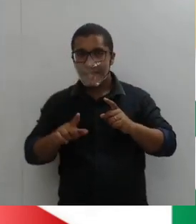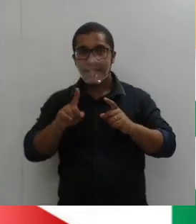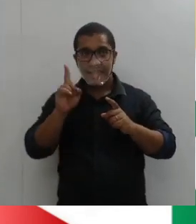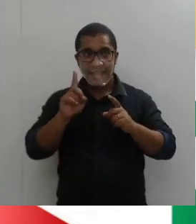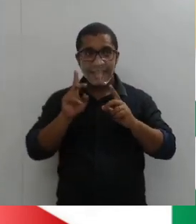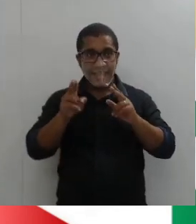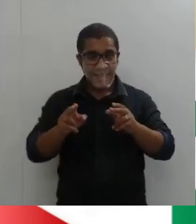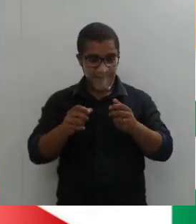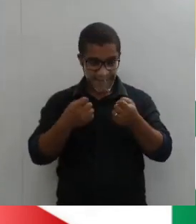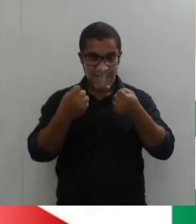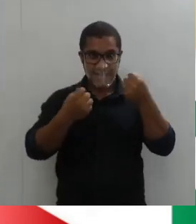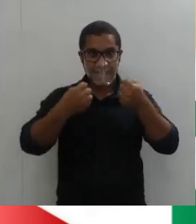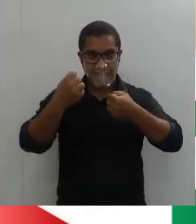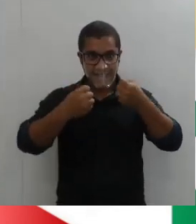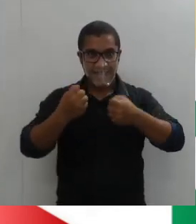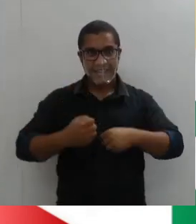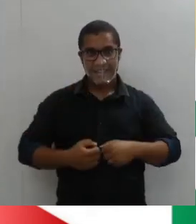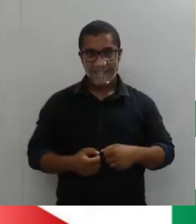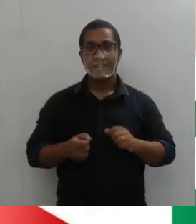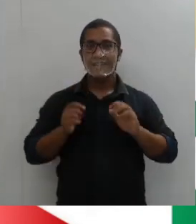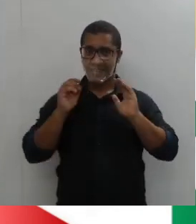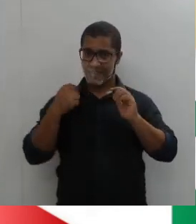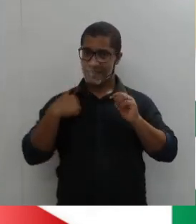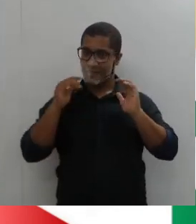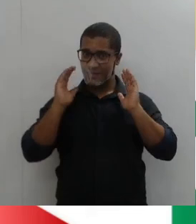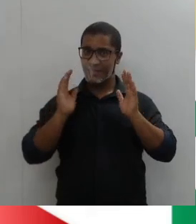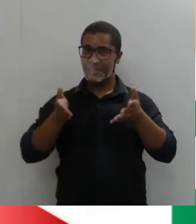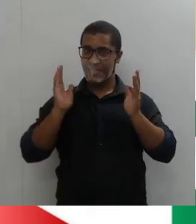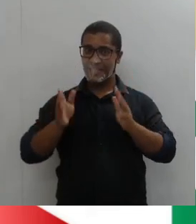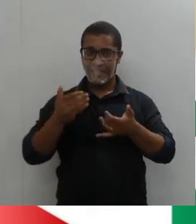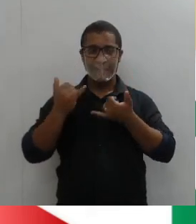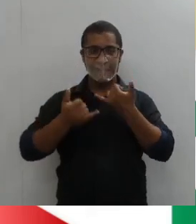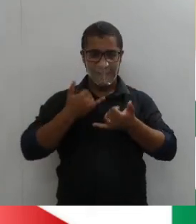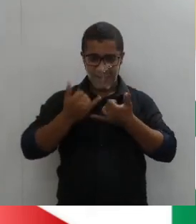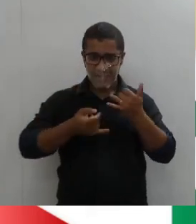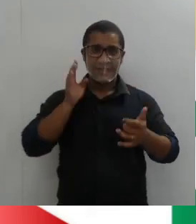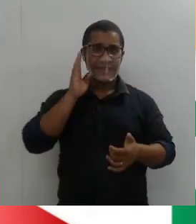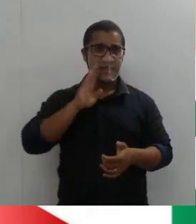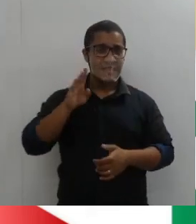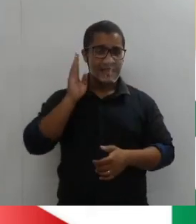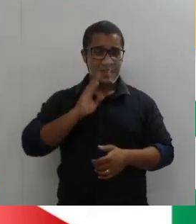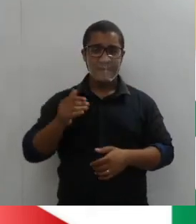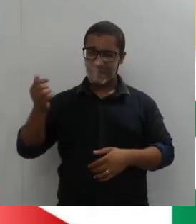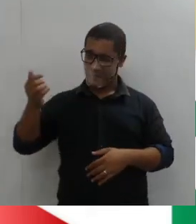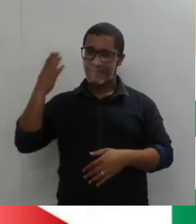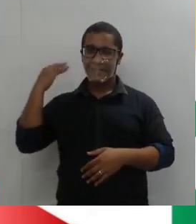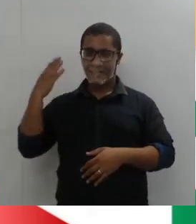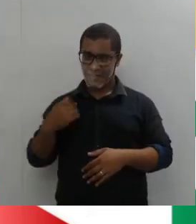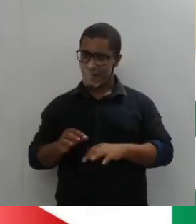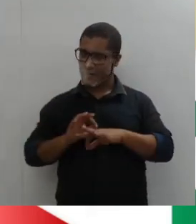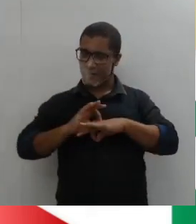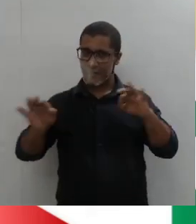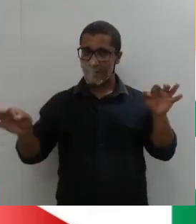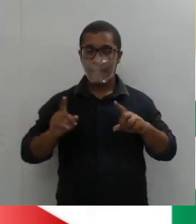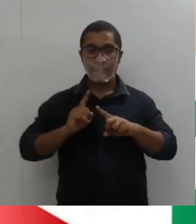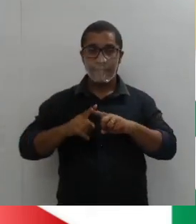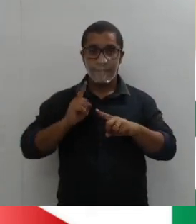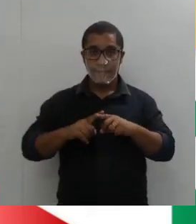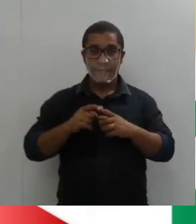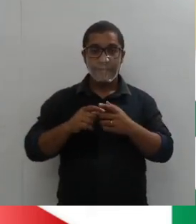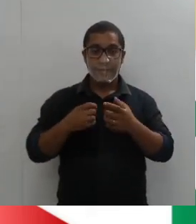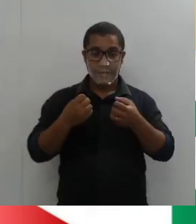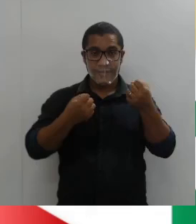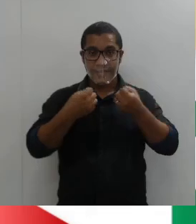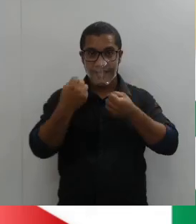são carros de corrida, que eu também cheguei a jogar com eles, viu? Muito legal, muito divertido. Na época era o máximo, porque os carros, se